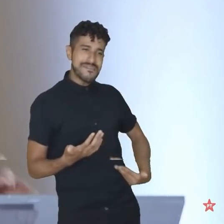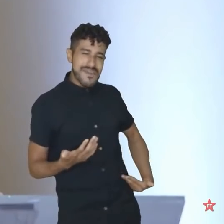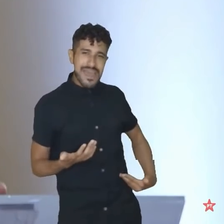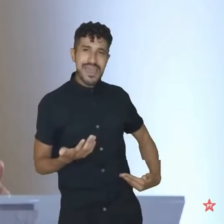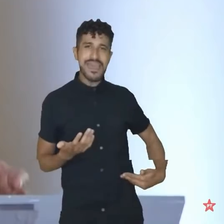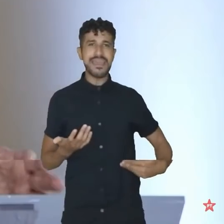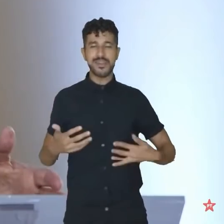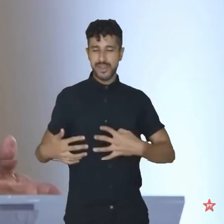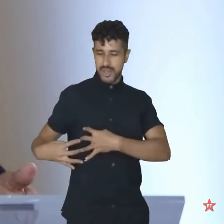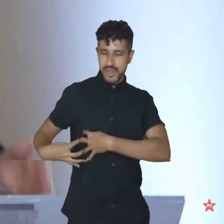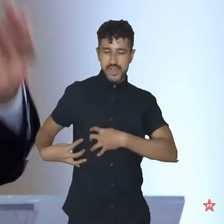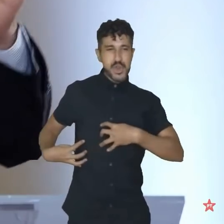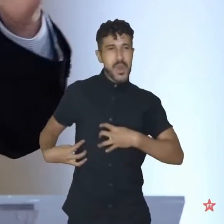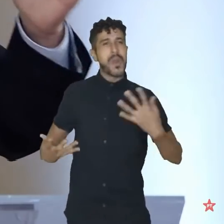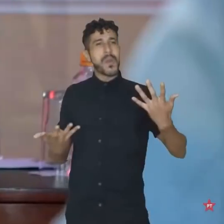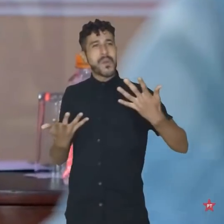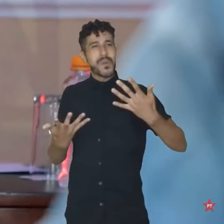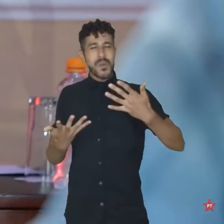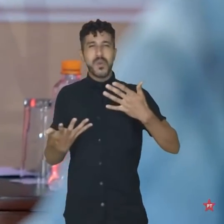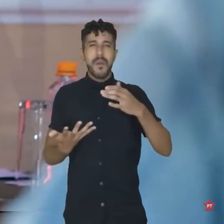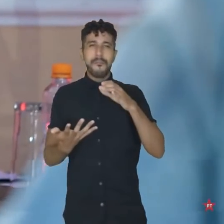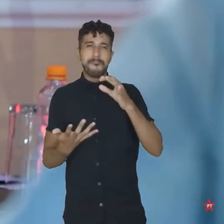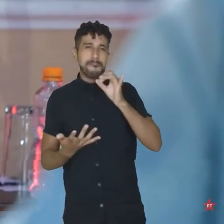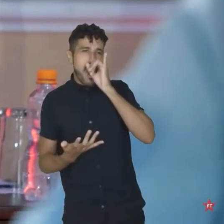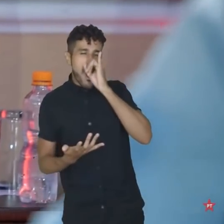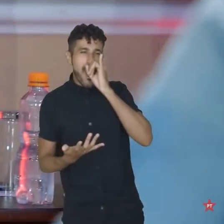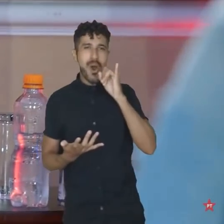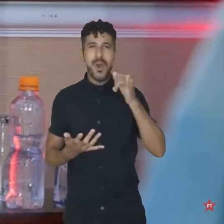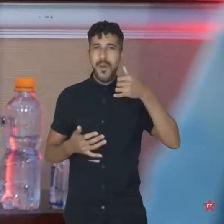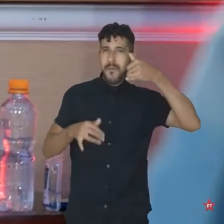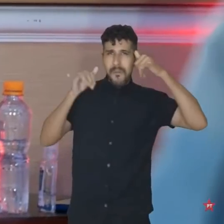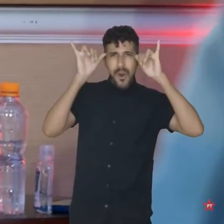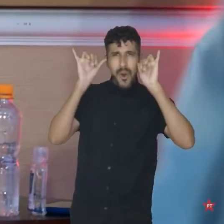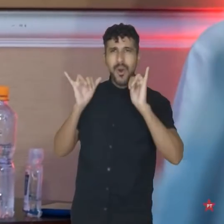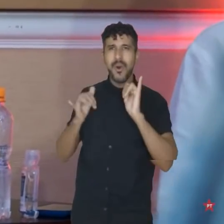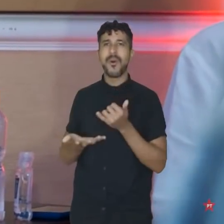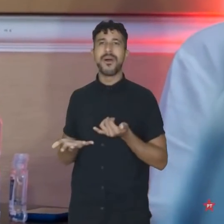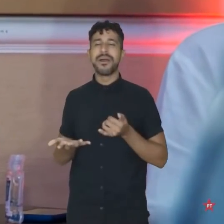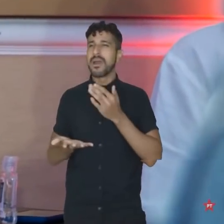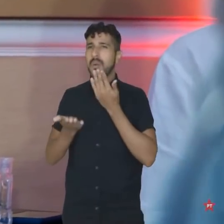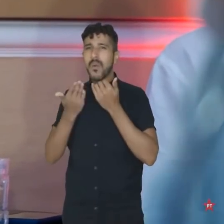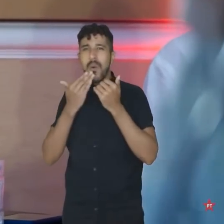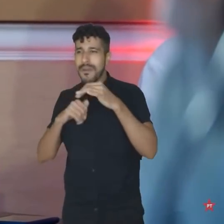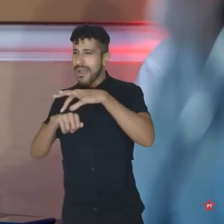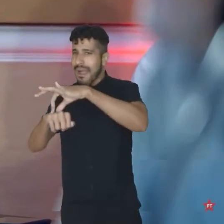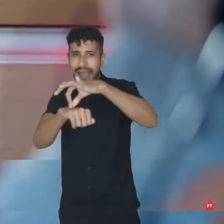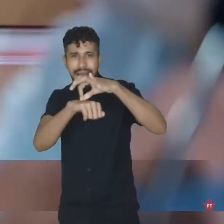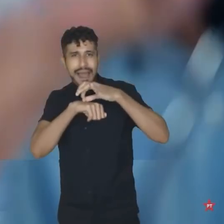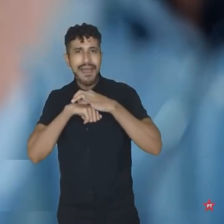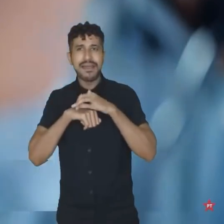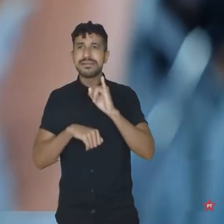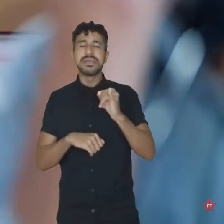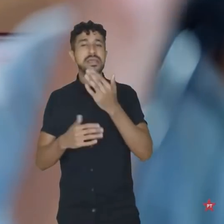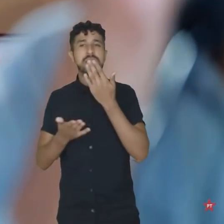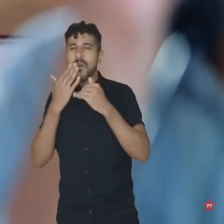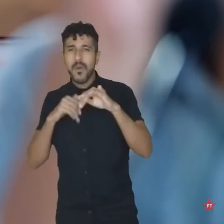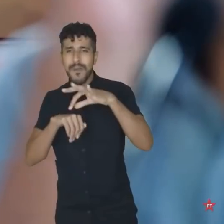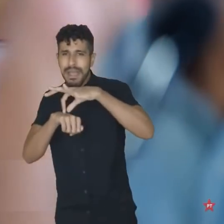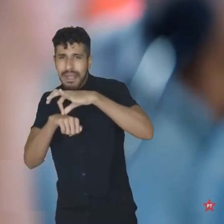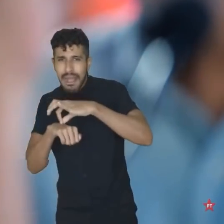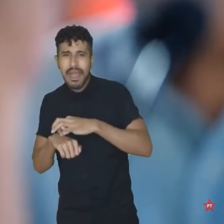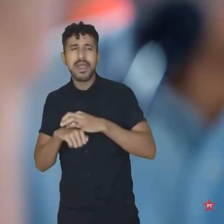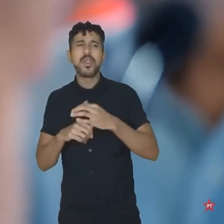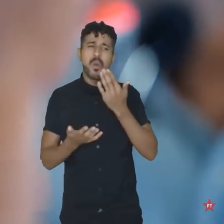costela de gado quem não comer como a gripe que não comer carne que for vegetariano que como a bela salada que come um bife de